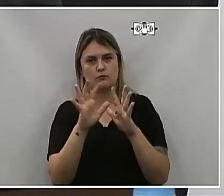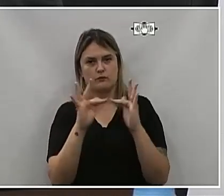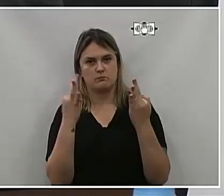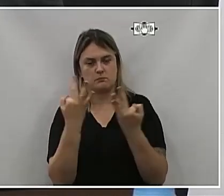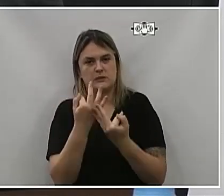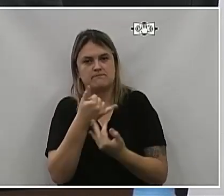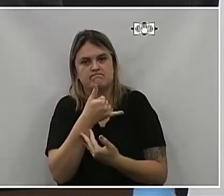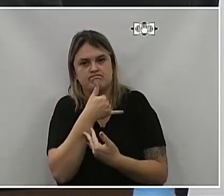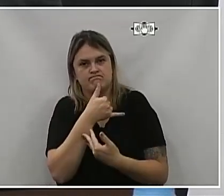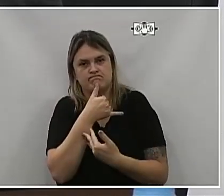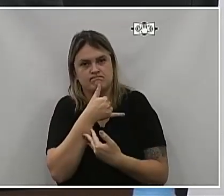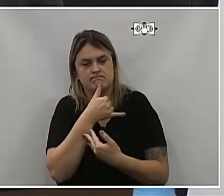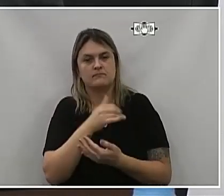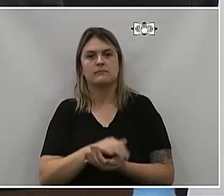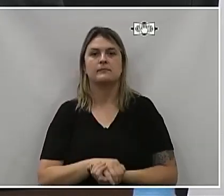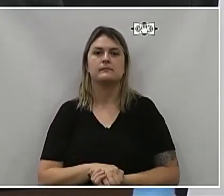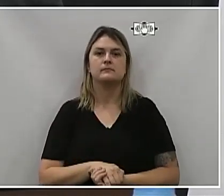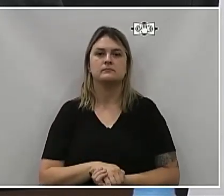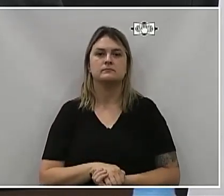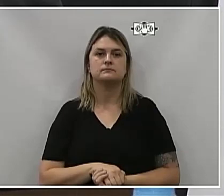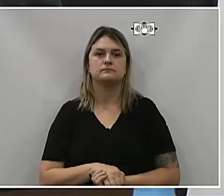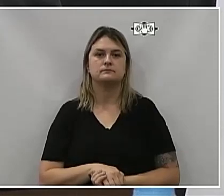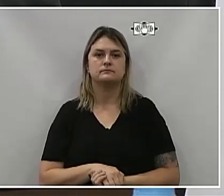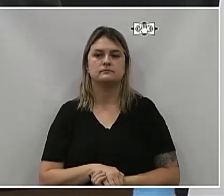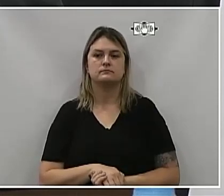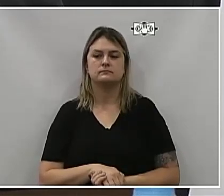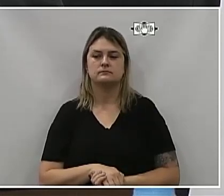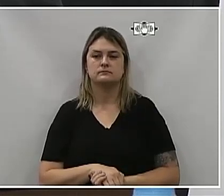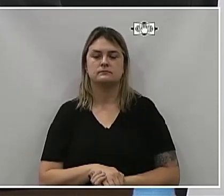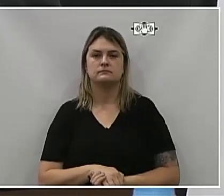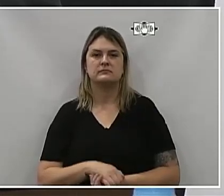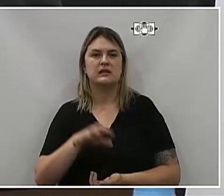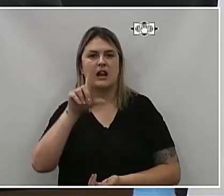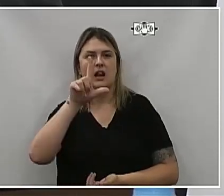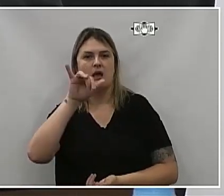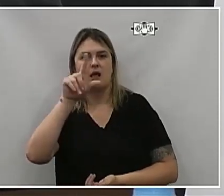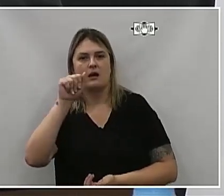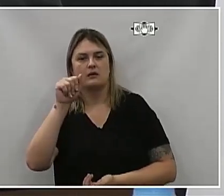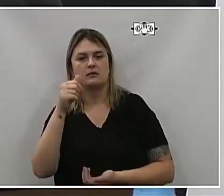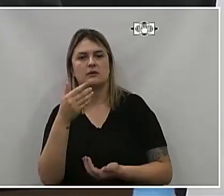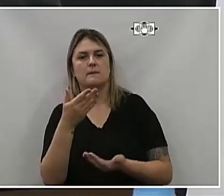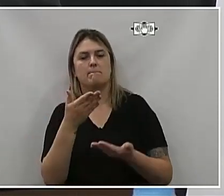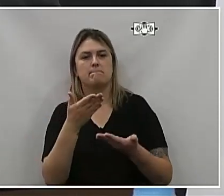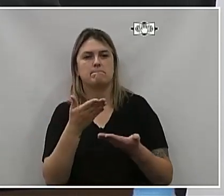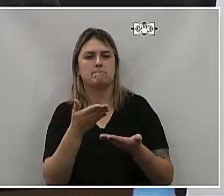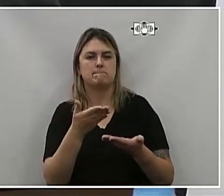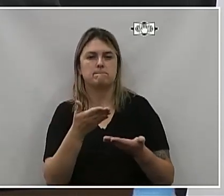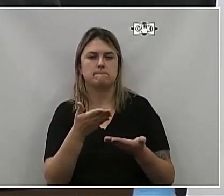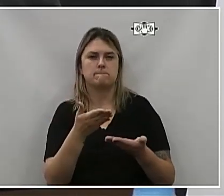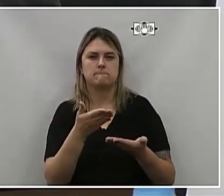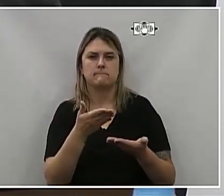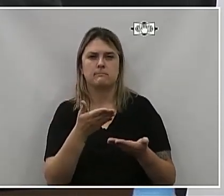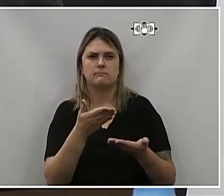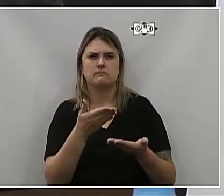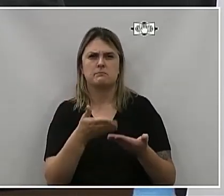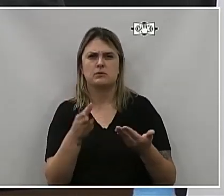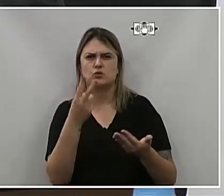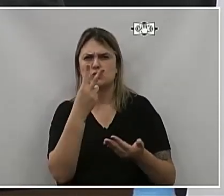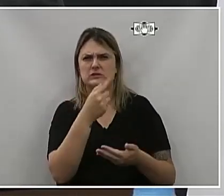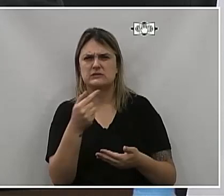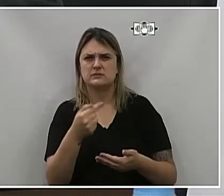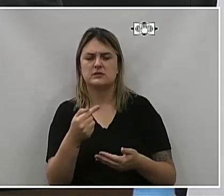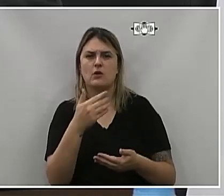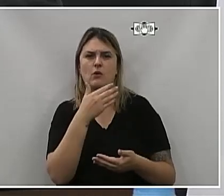sinceros sentimentos. A dona Lila perdeu, acho que umas 2 semanas atrás,